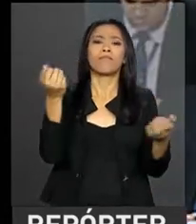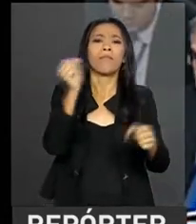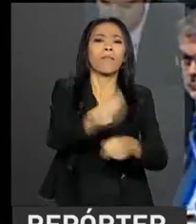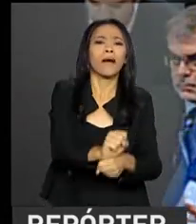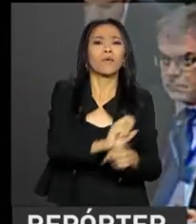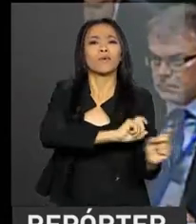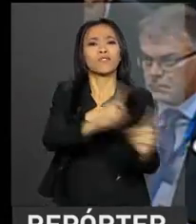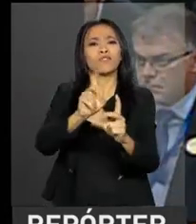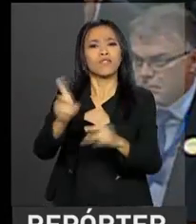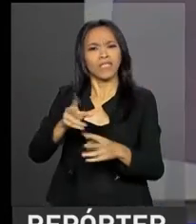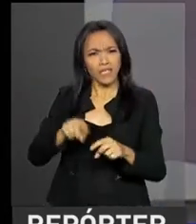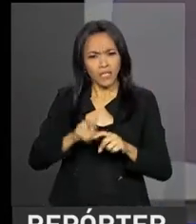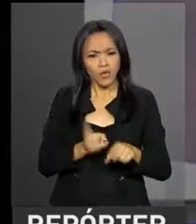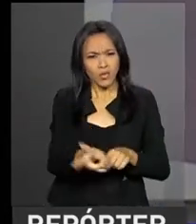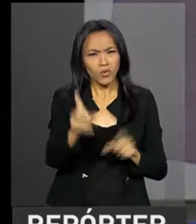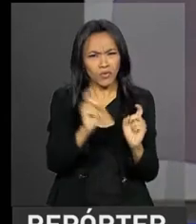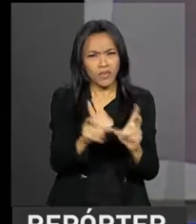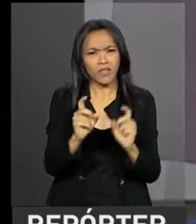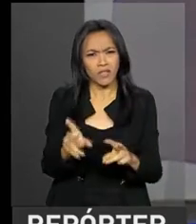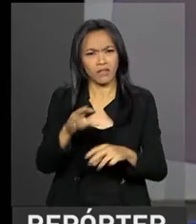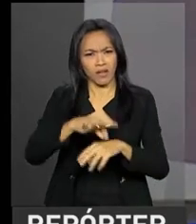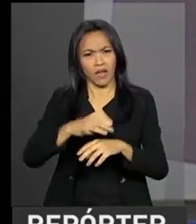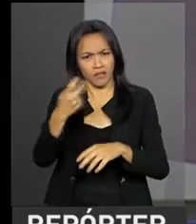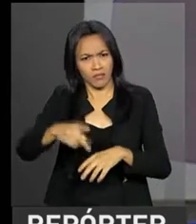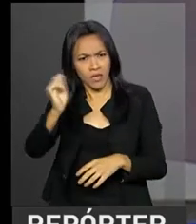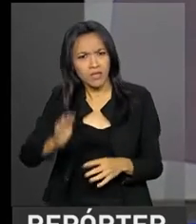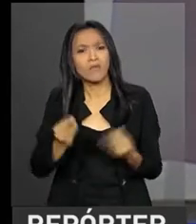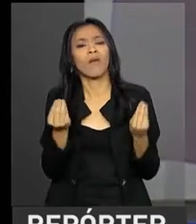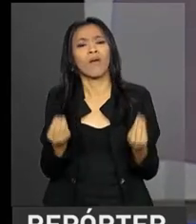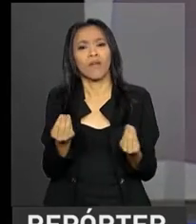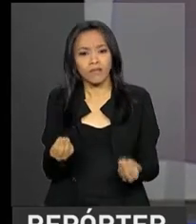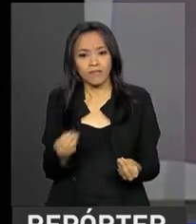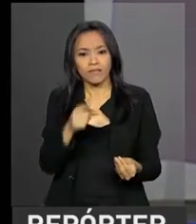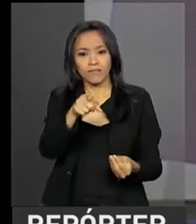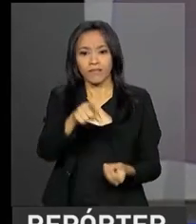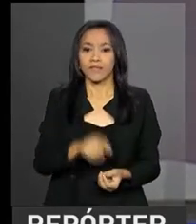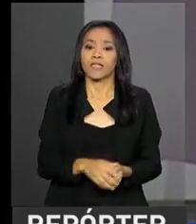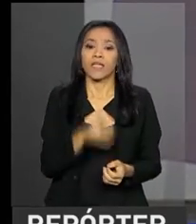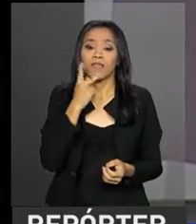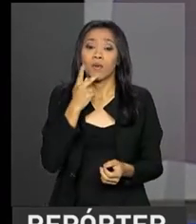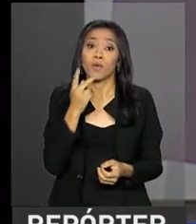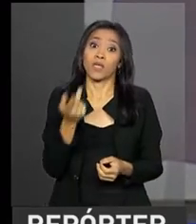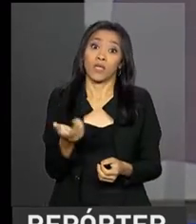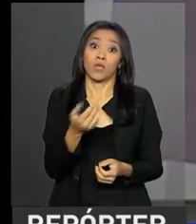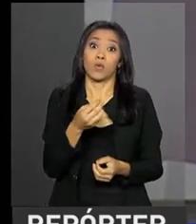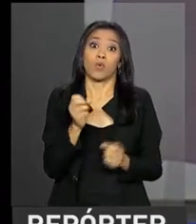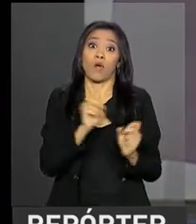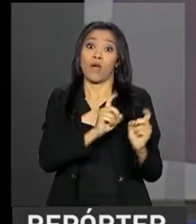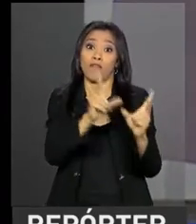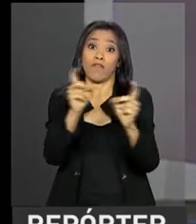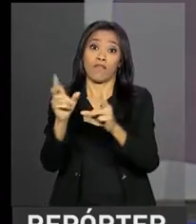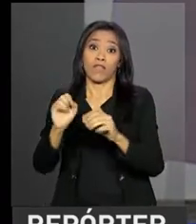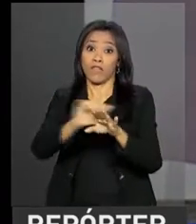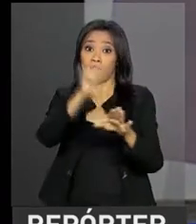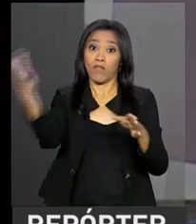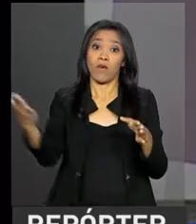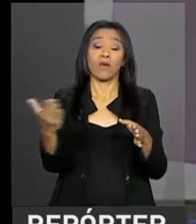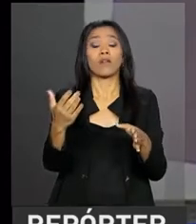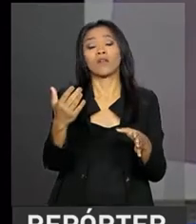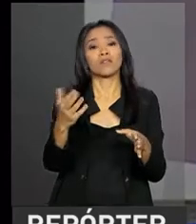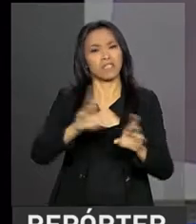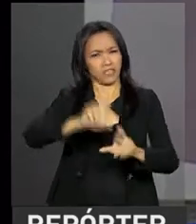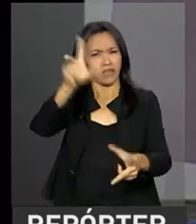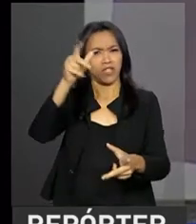nos mercados brasileiros. Nós fizemos essa diferenciação não porque o mercado externo ou o mercado interno sejam diferentes, é porque no mercado